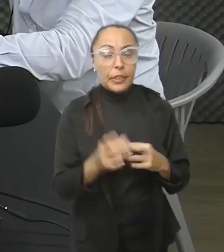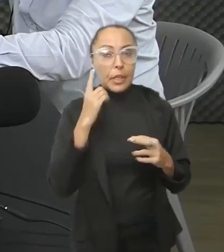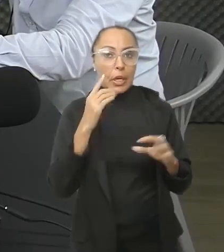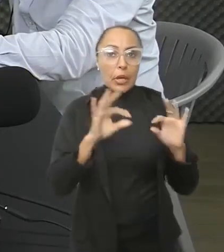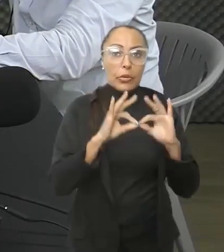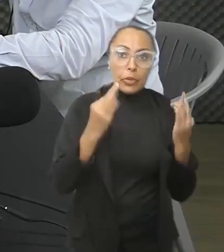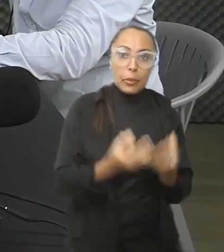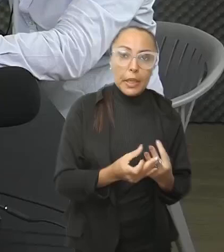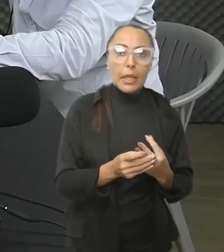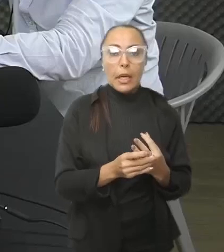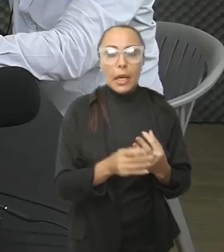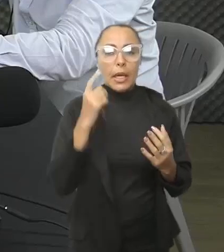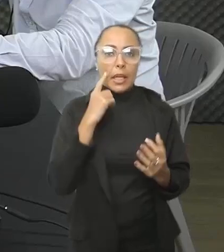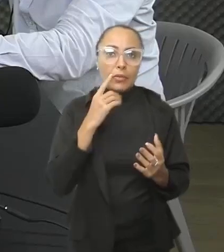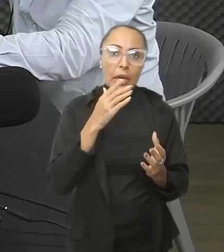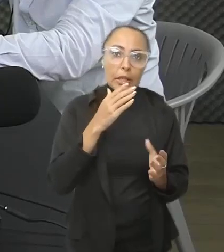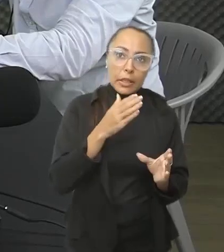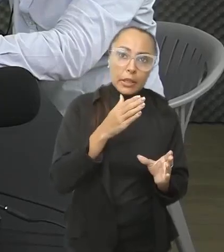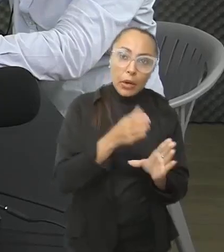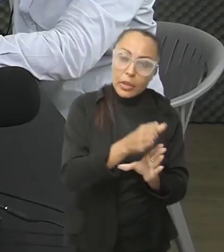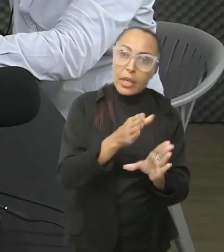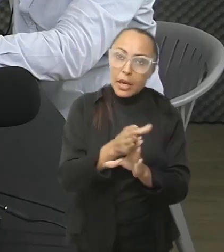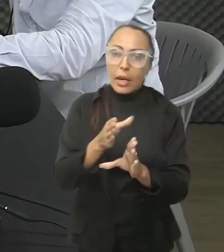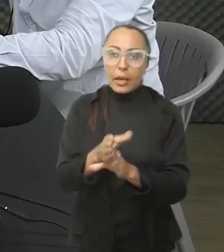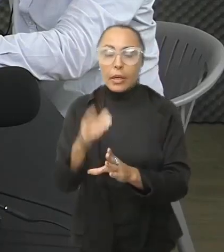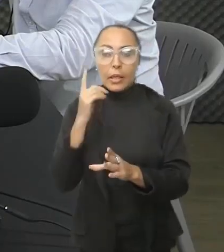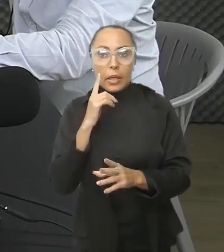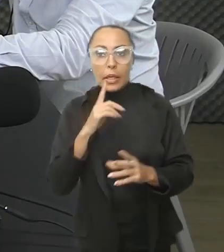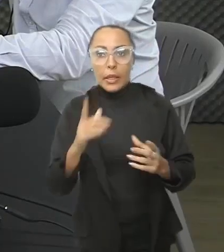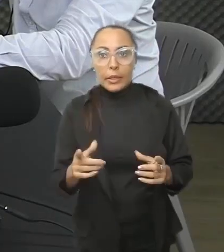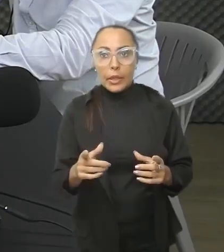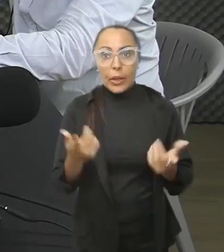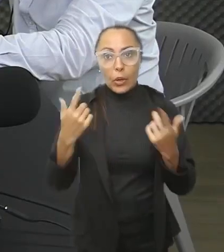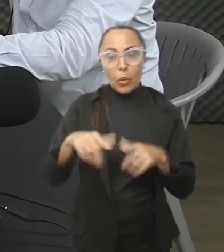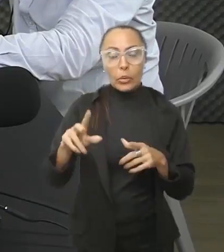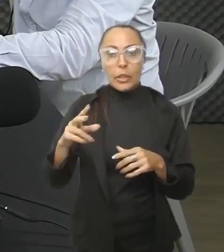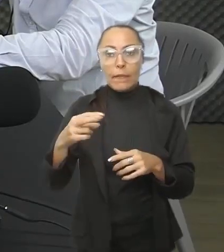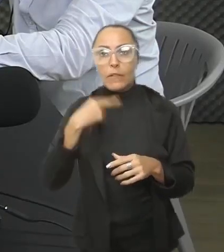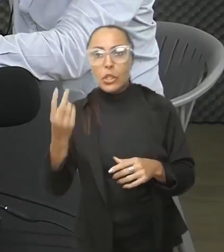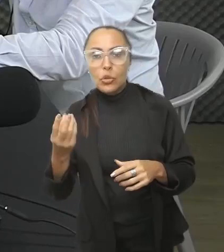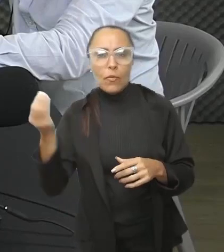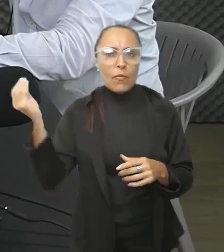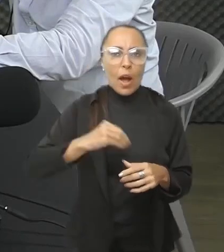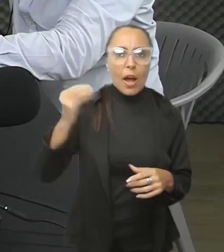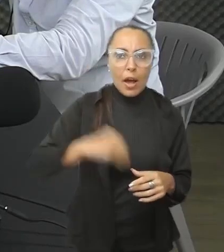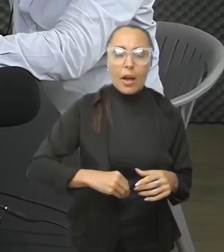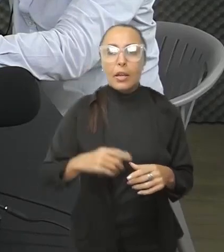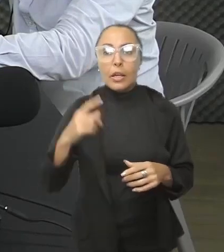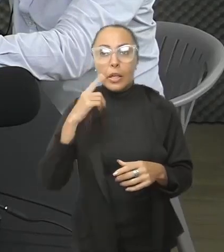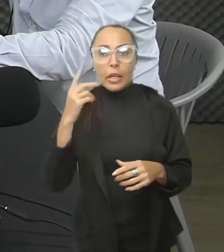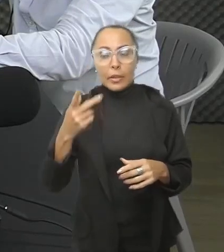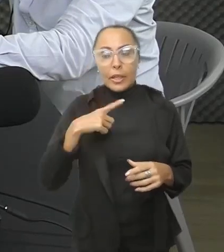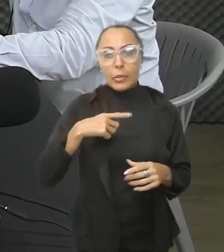vai conduzir isso, mas a família você encontra vícios, falhas. Nós temos